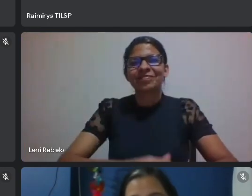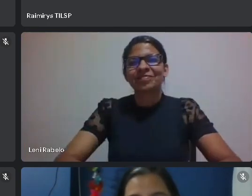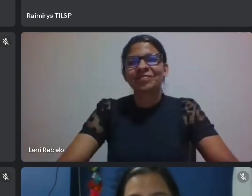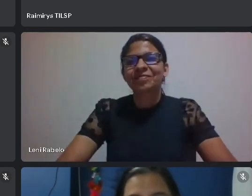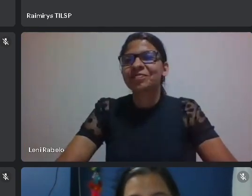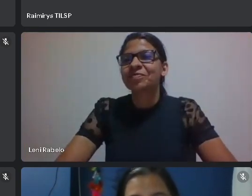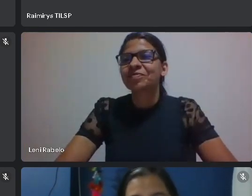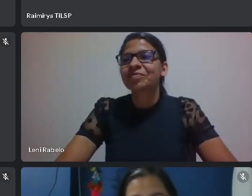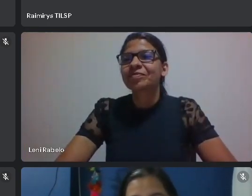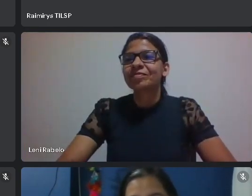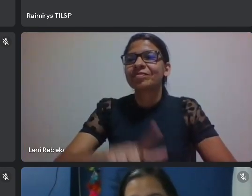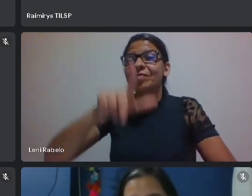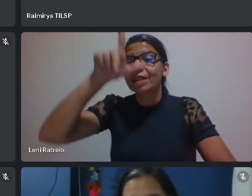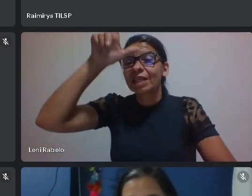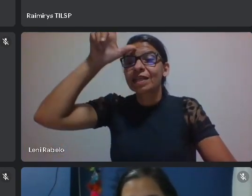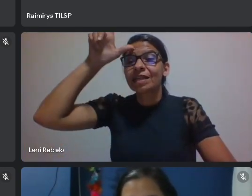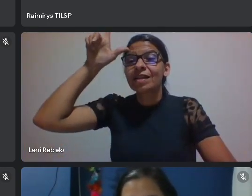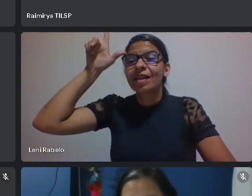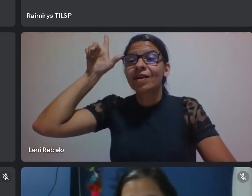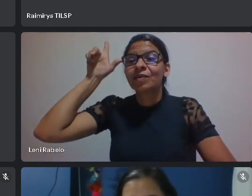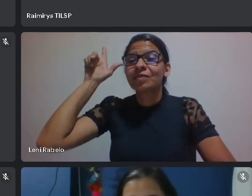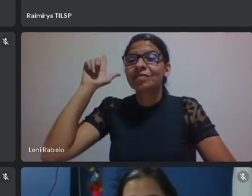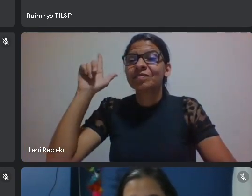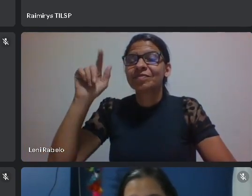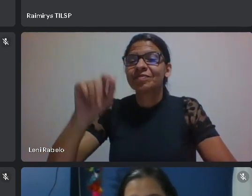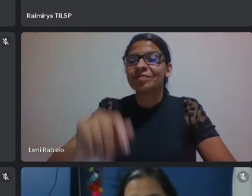Leandro, agora?